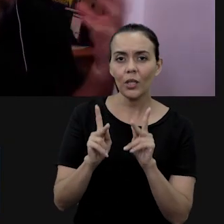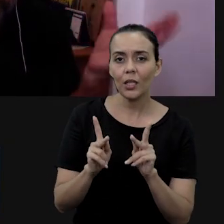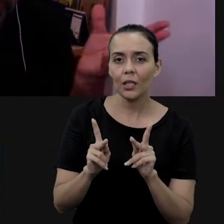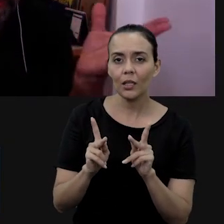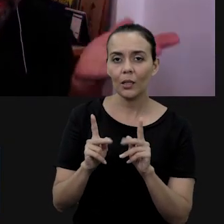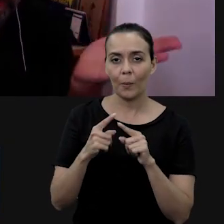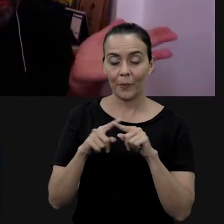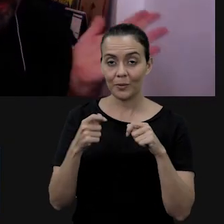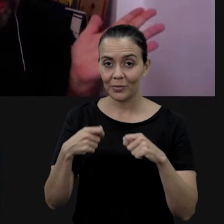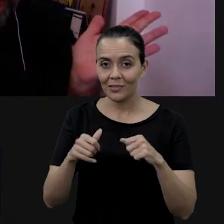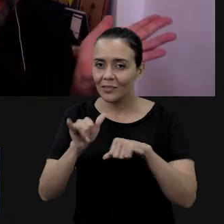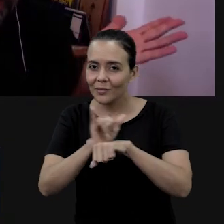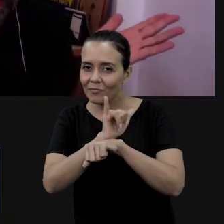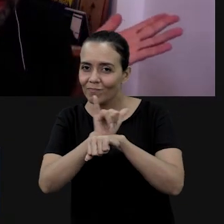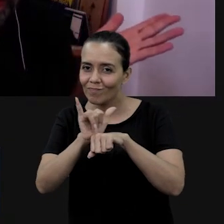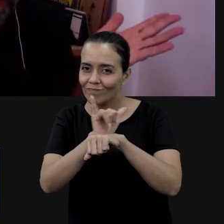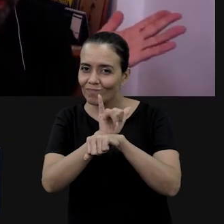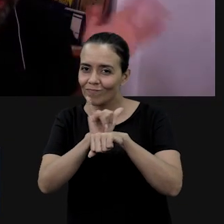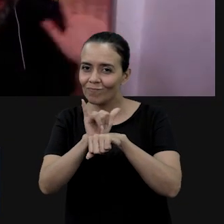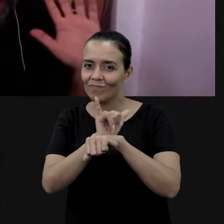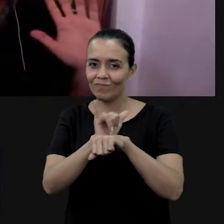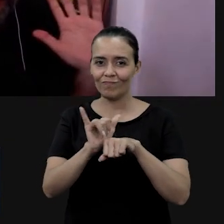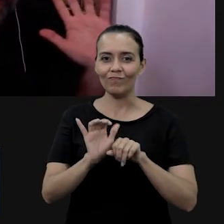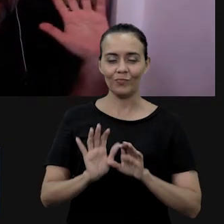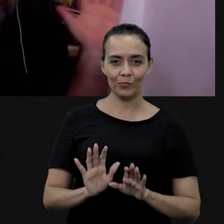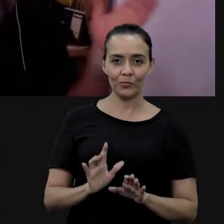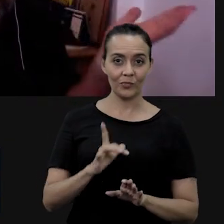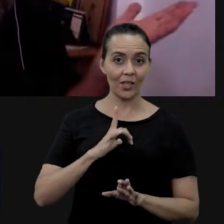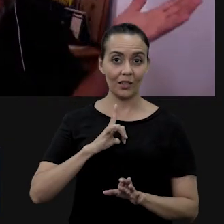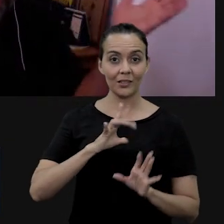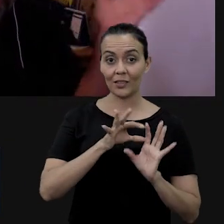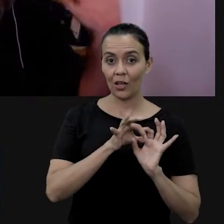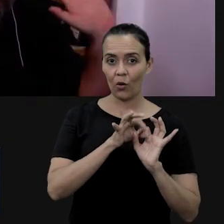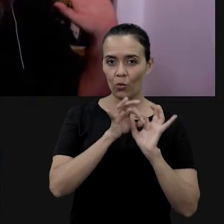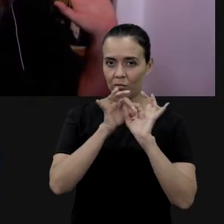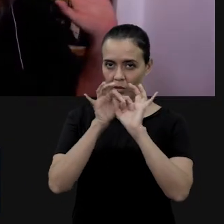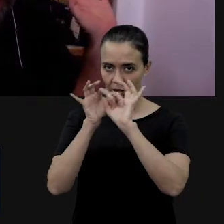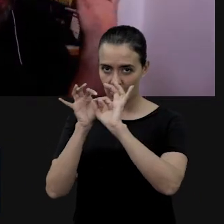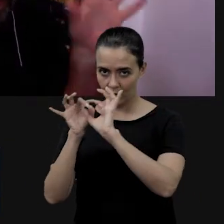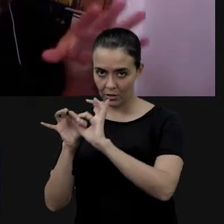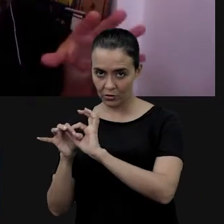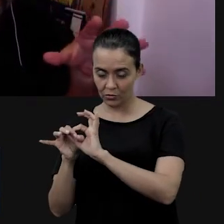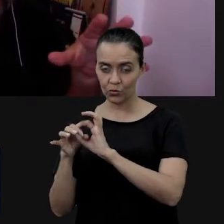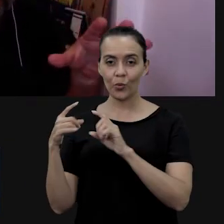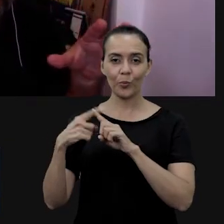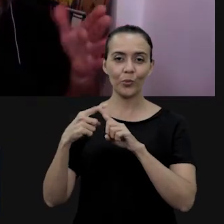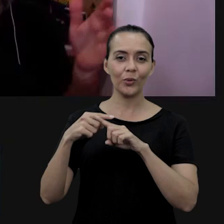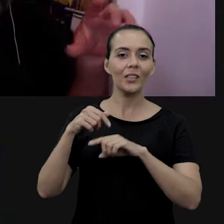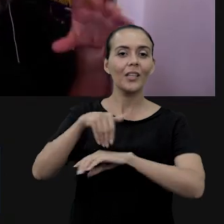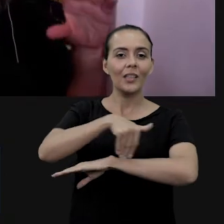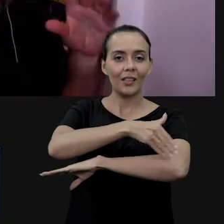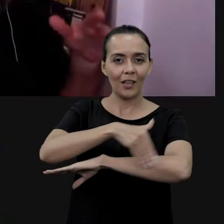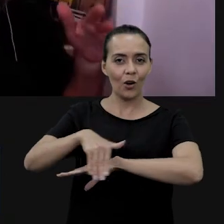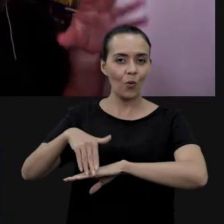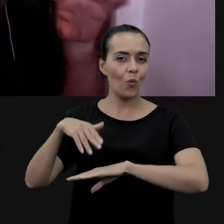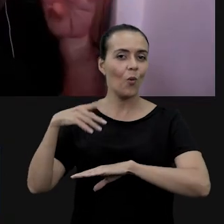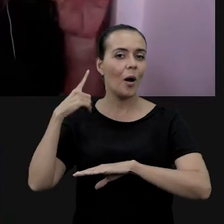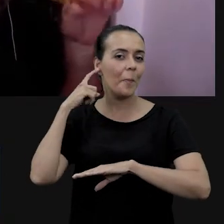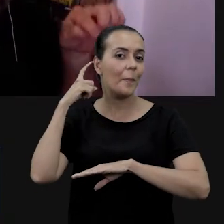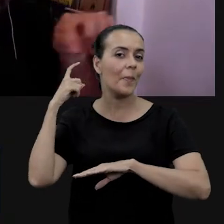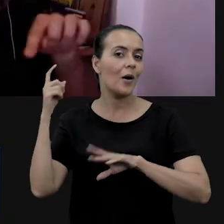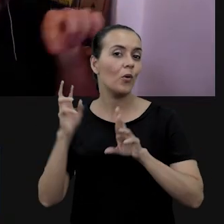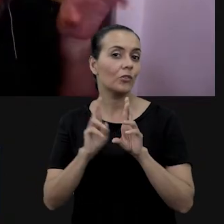informação sonora, vamos dizer assim, ele acrescenta o contexto, ele dá uma outra informação, a imagem